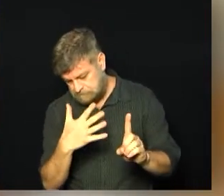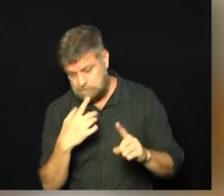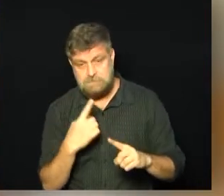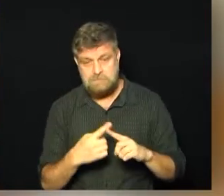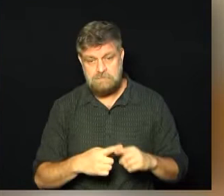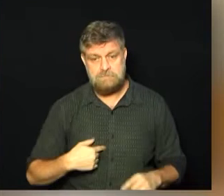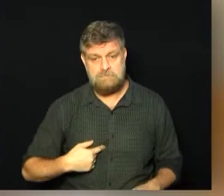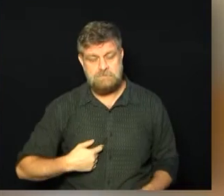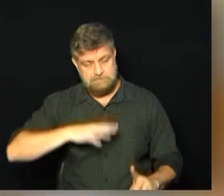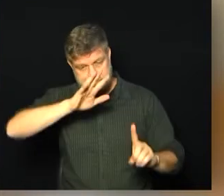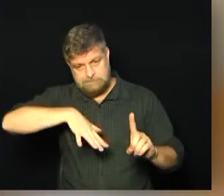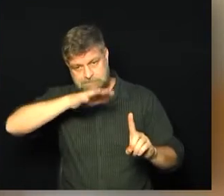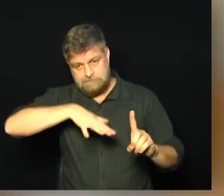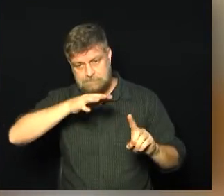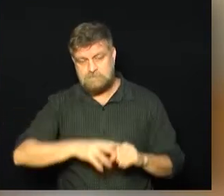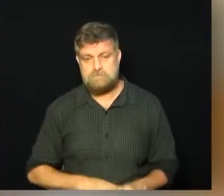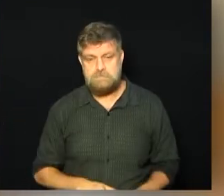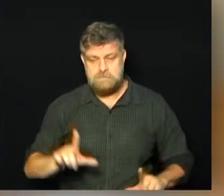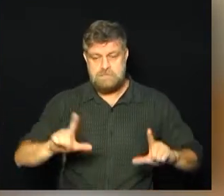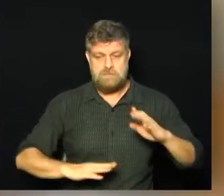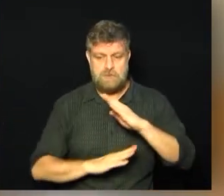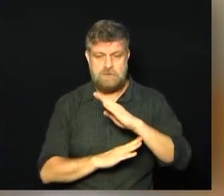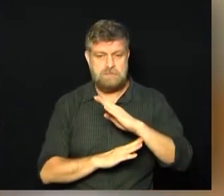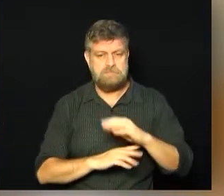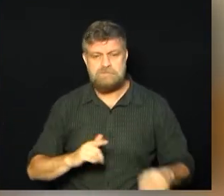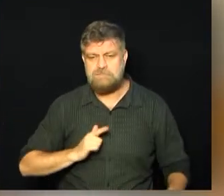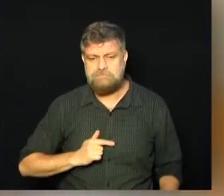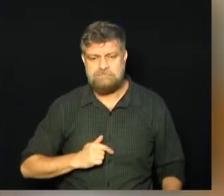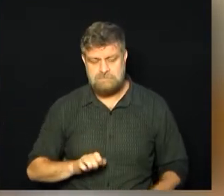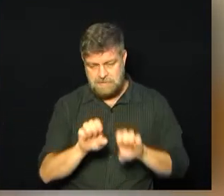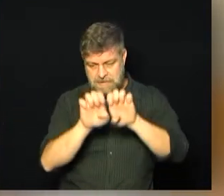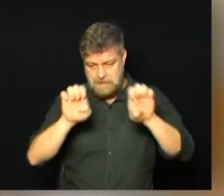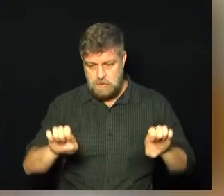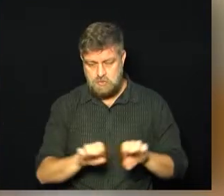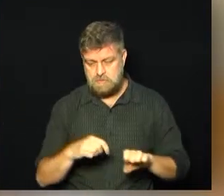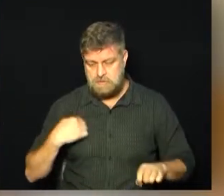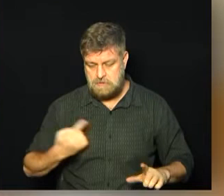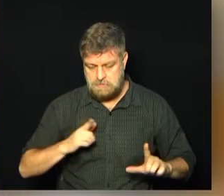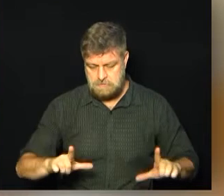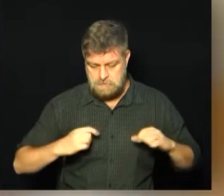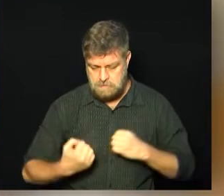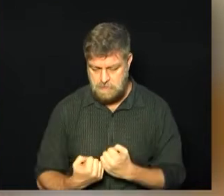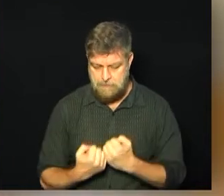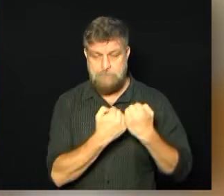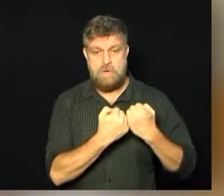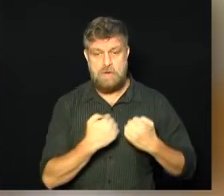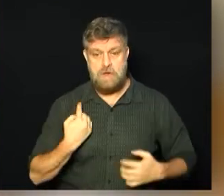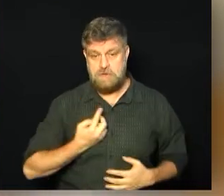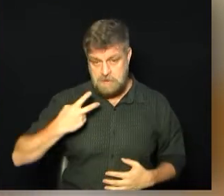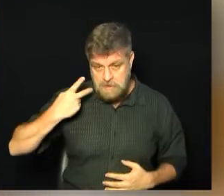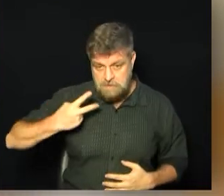eu tiro o chapéu pelo jornalismo que vocês fazem, pela estrutura que vocês nos dão. Realmente